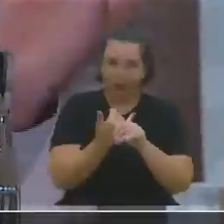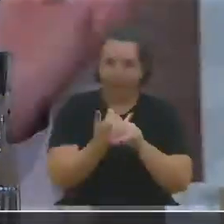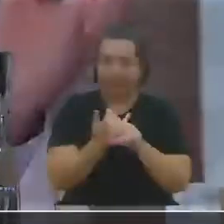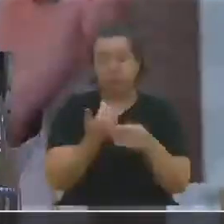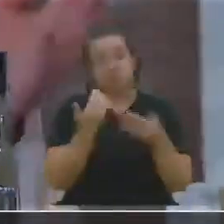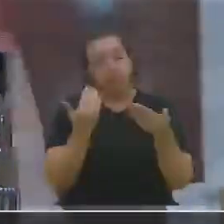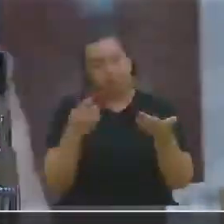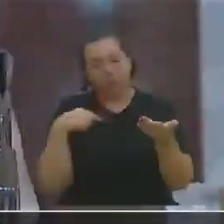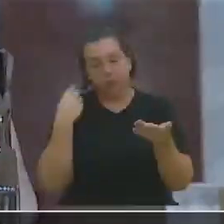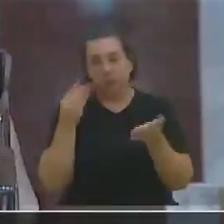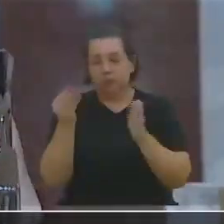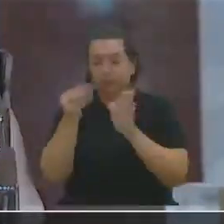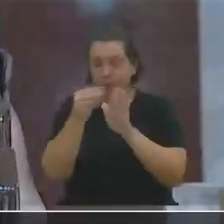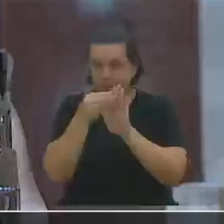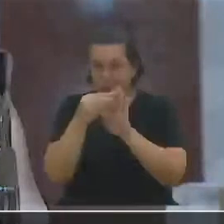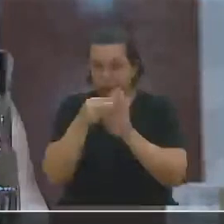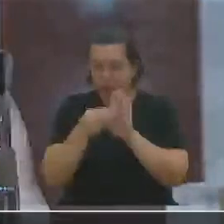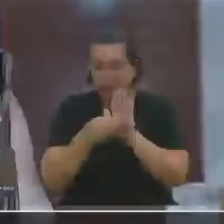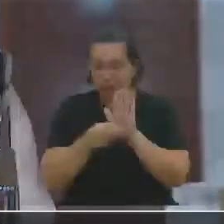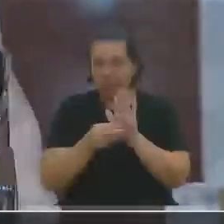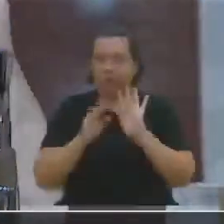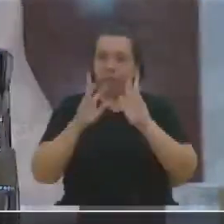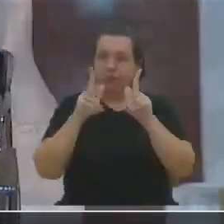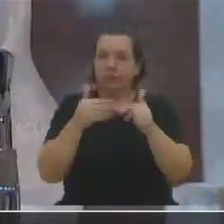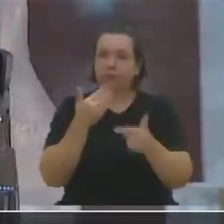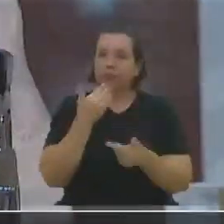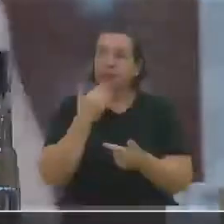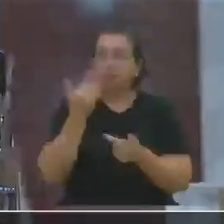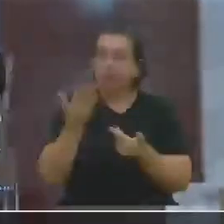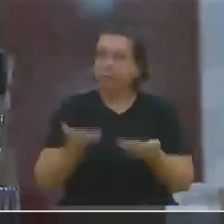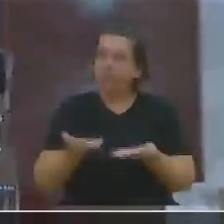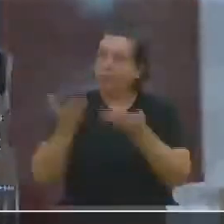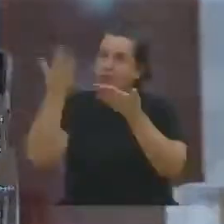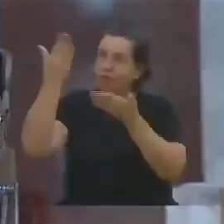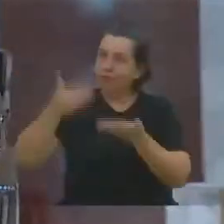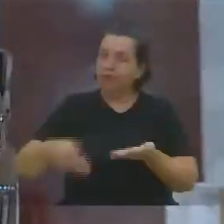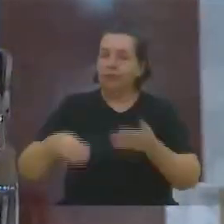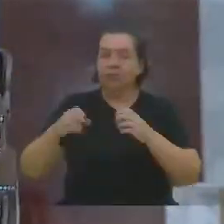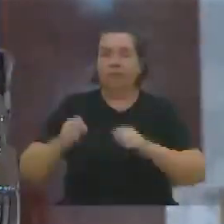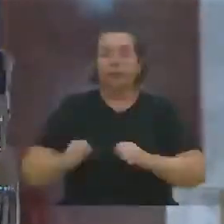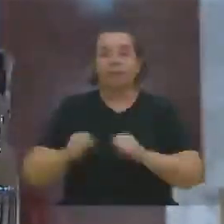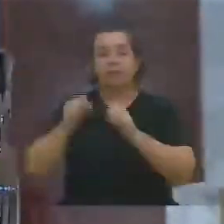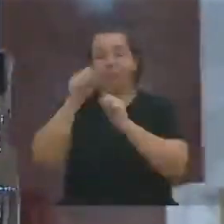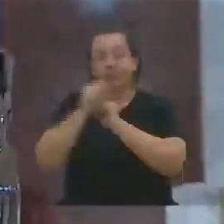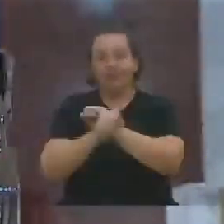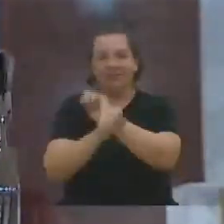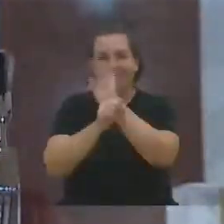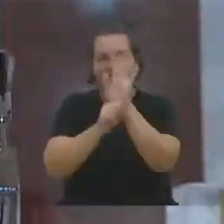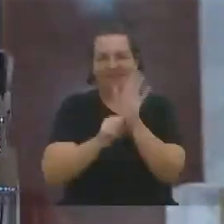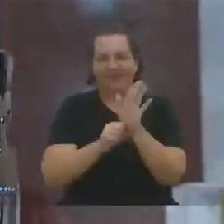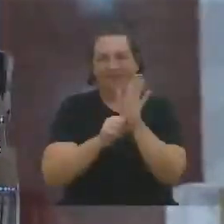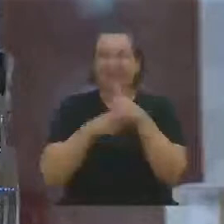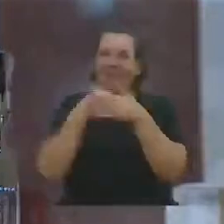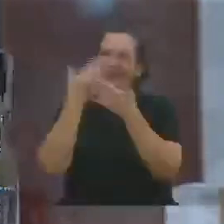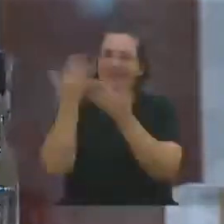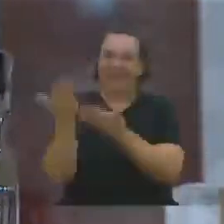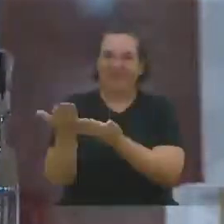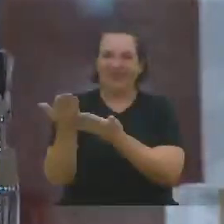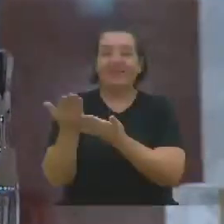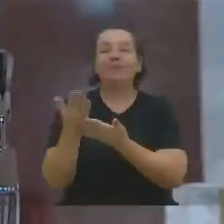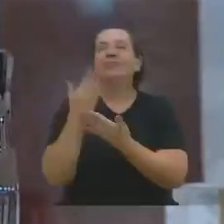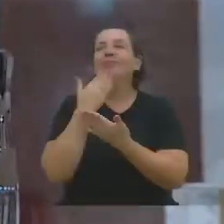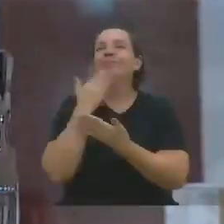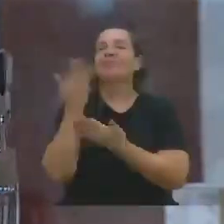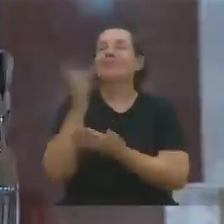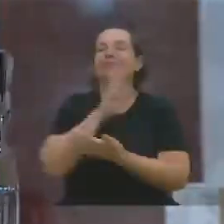que colocaremos todos estes diante do Santíssimo Sacramento, pedindo ao Senhor